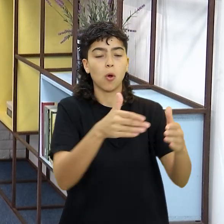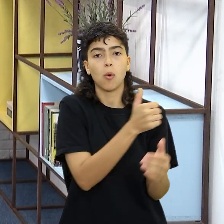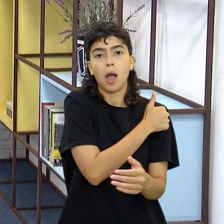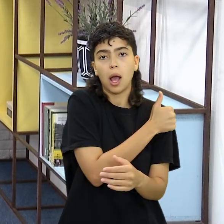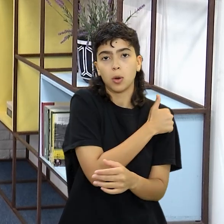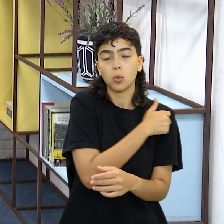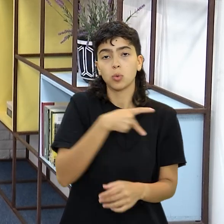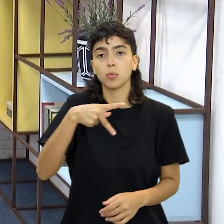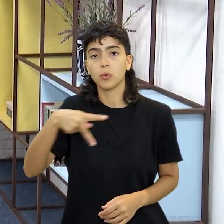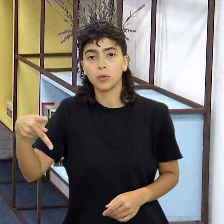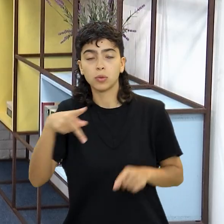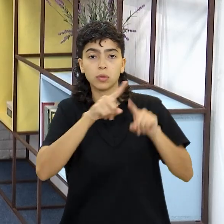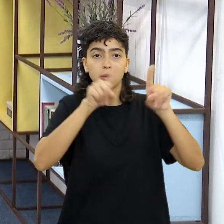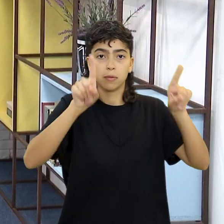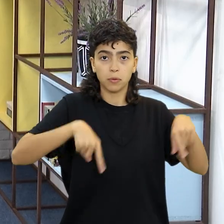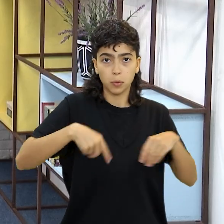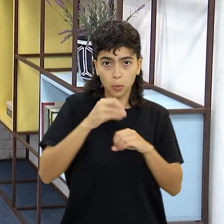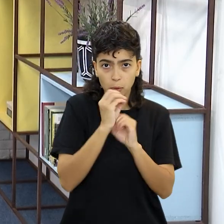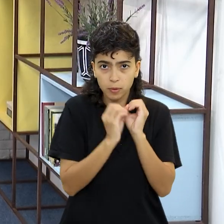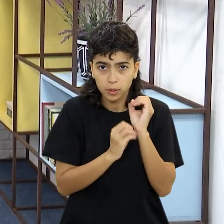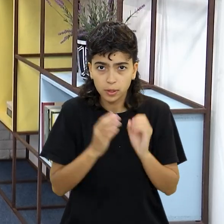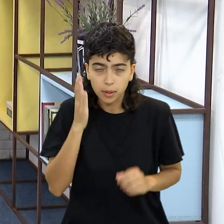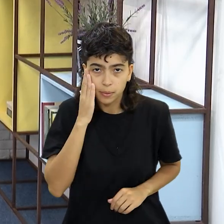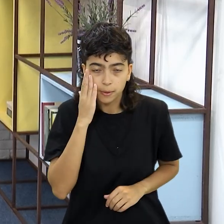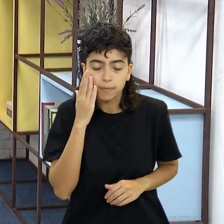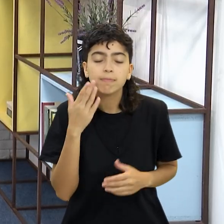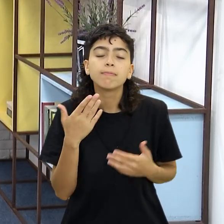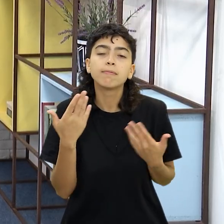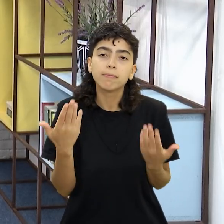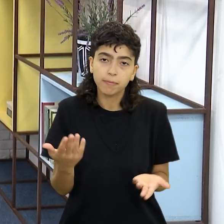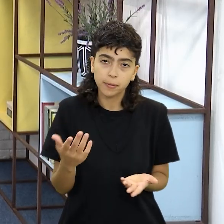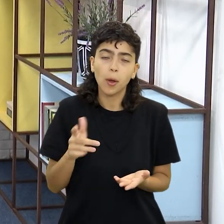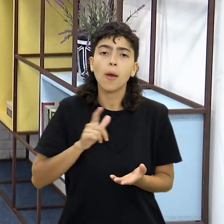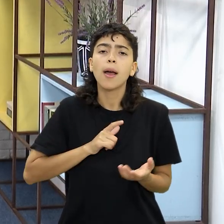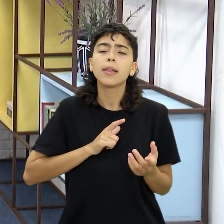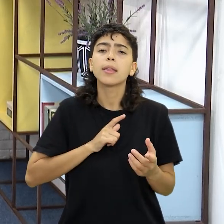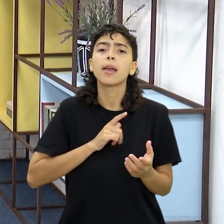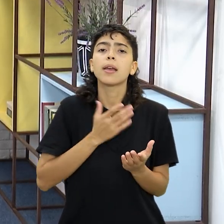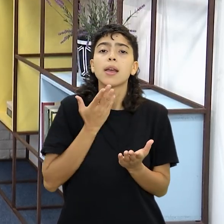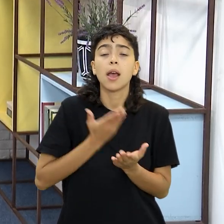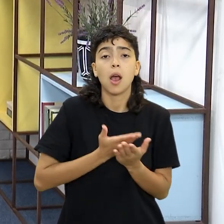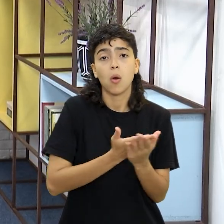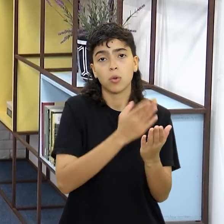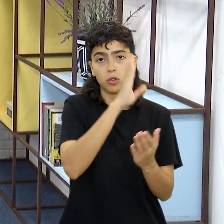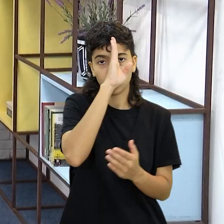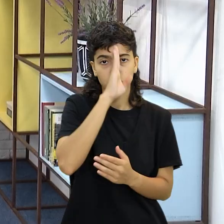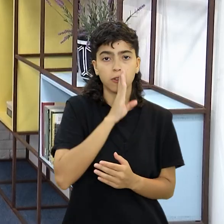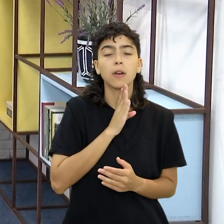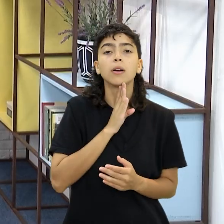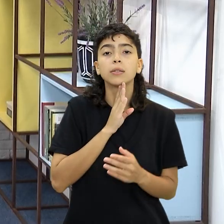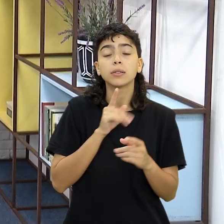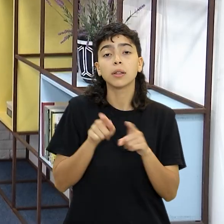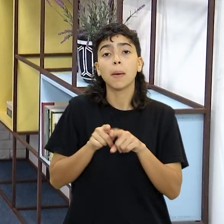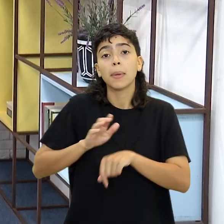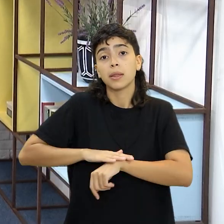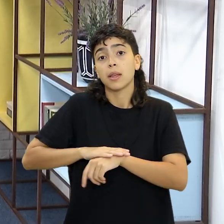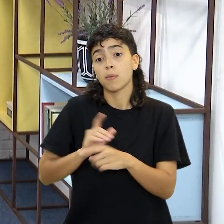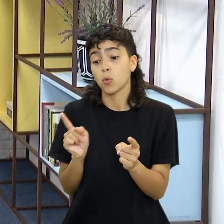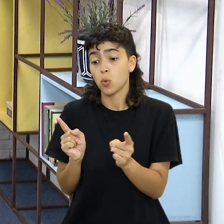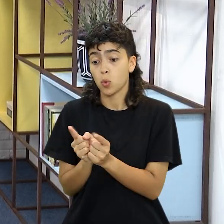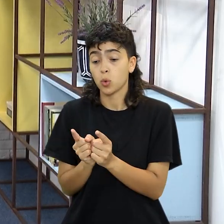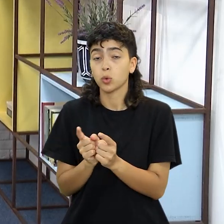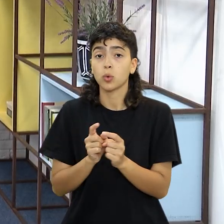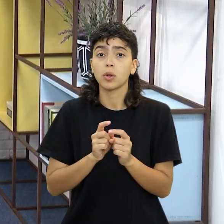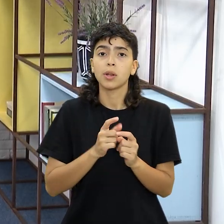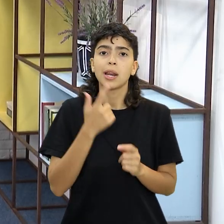e servidores da universidade? Pois é, o ISF, ele disponibiliza aulas gratuitas e de curta duração dos